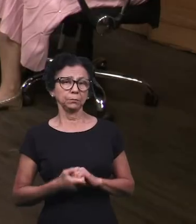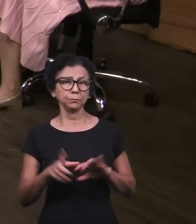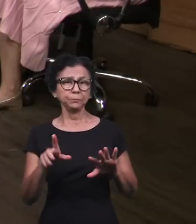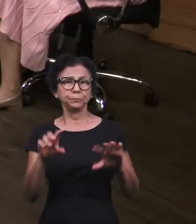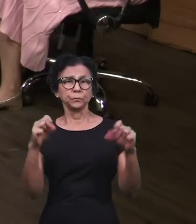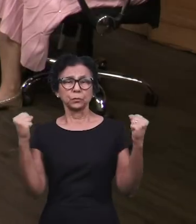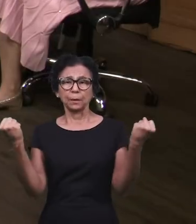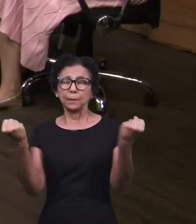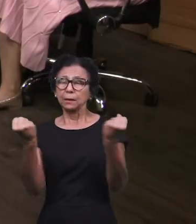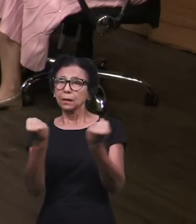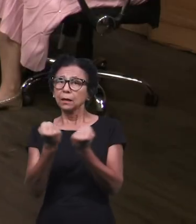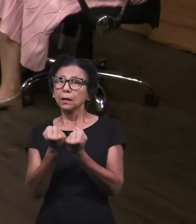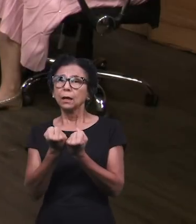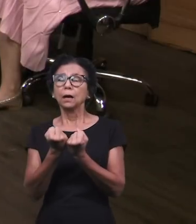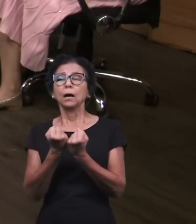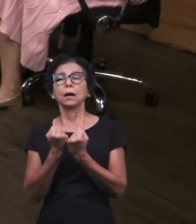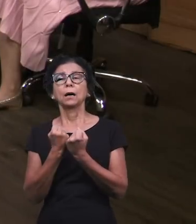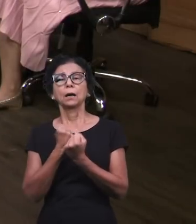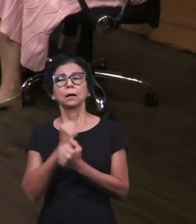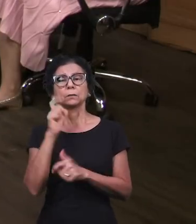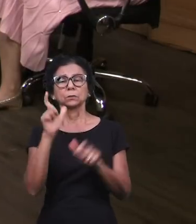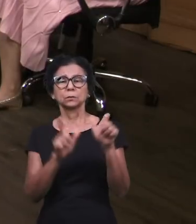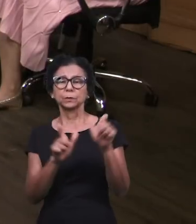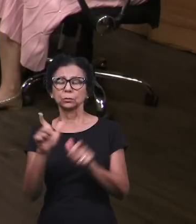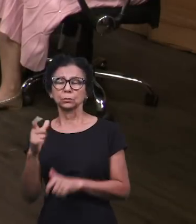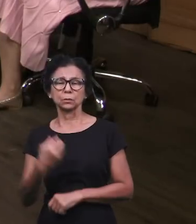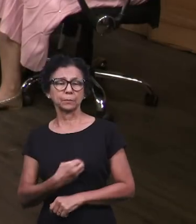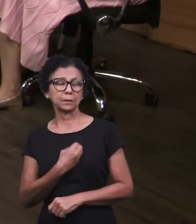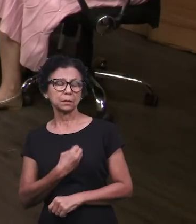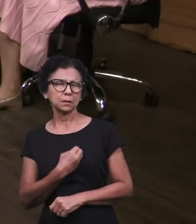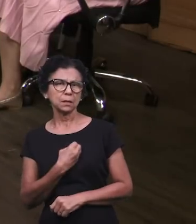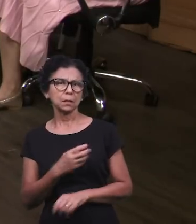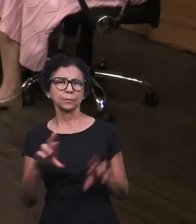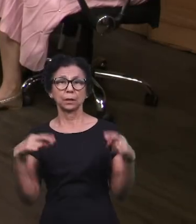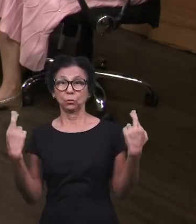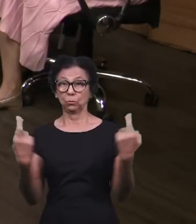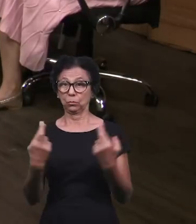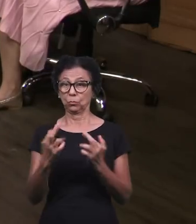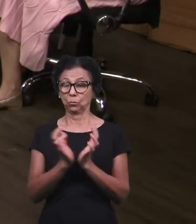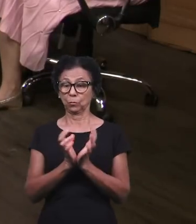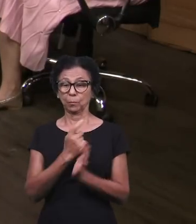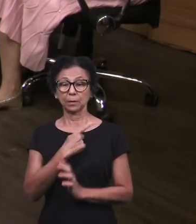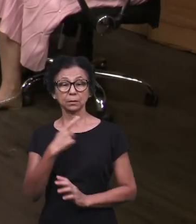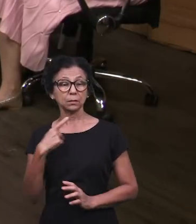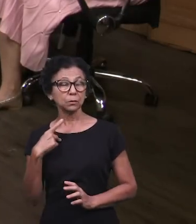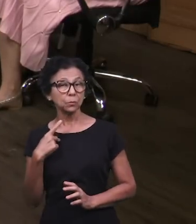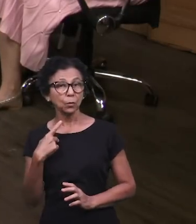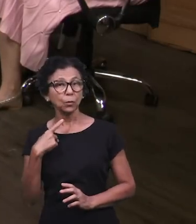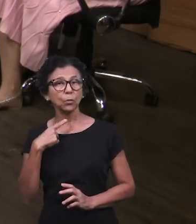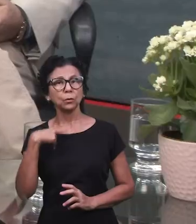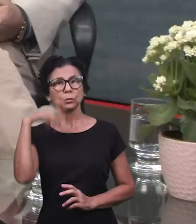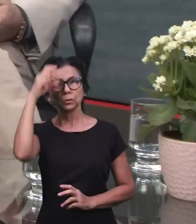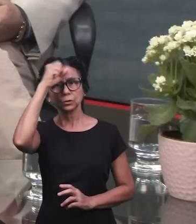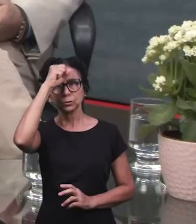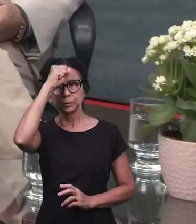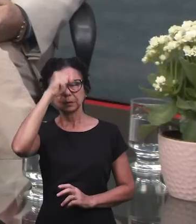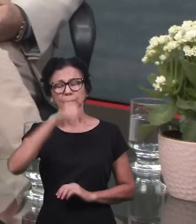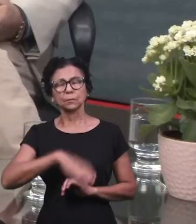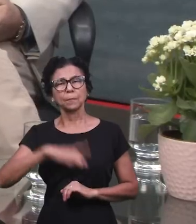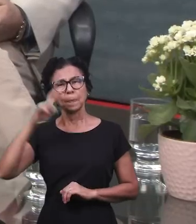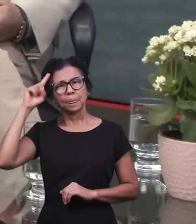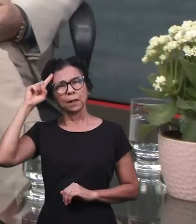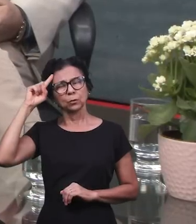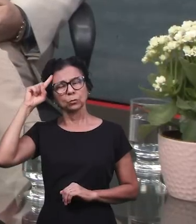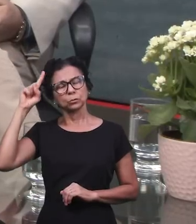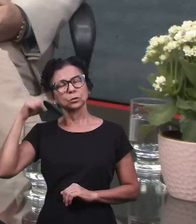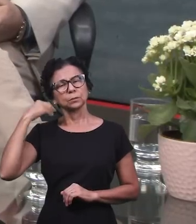e que todos participam, e enfim, as reuniões de pastores e tudo mais, mas o pastor ele é formado continuamente. Uma vez